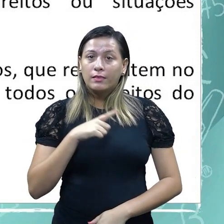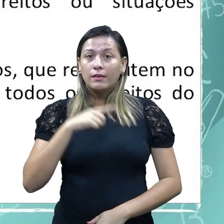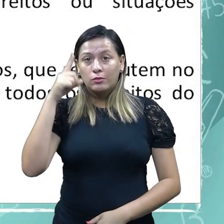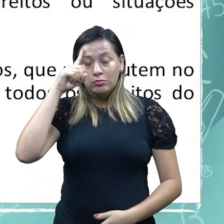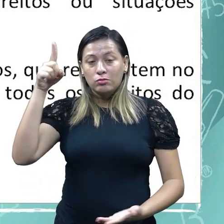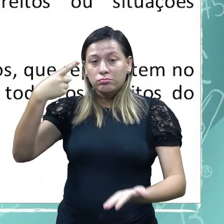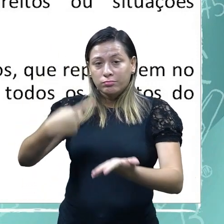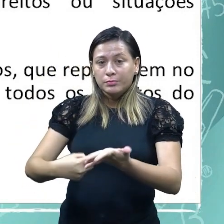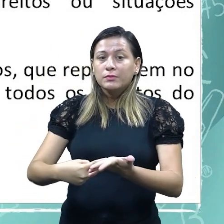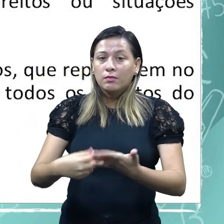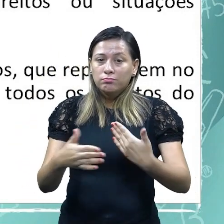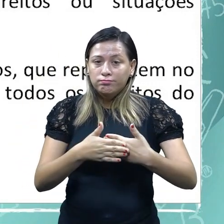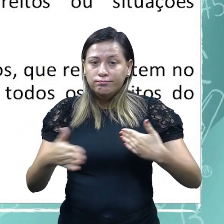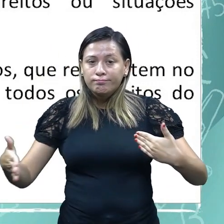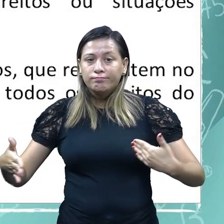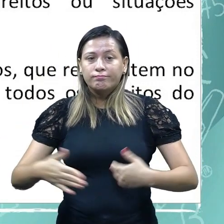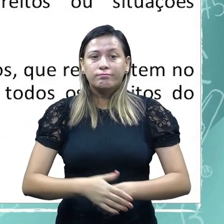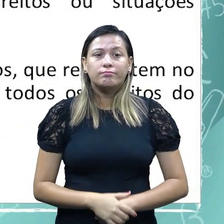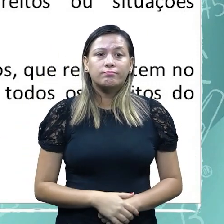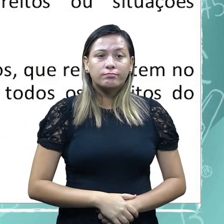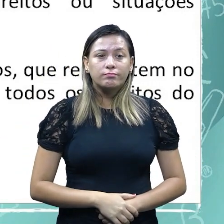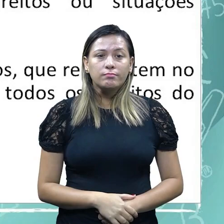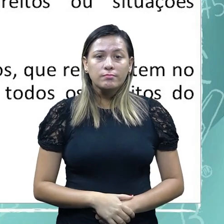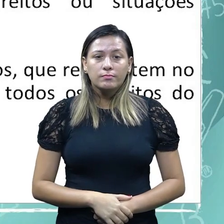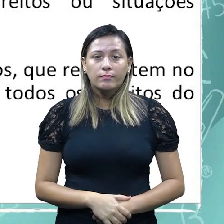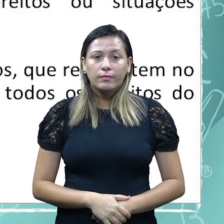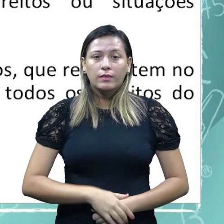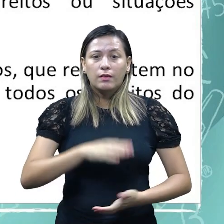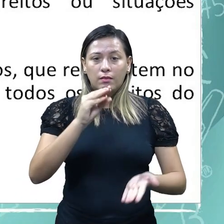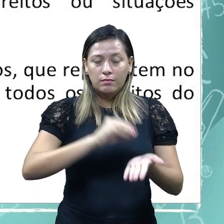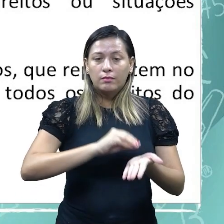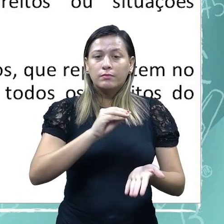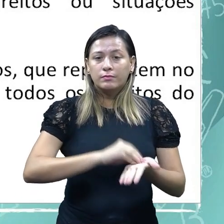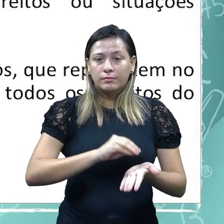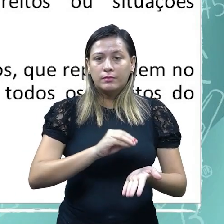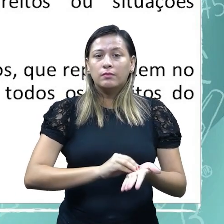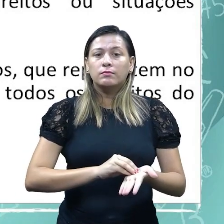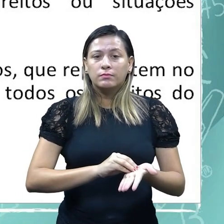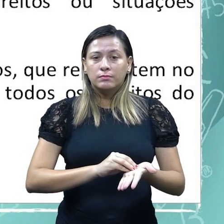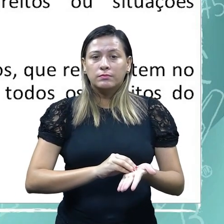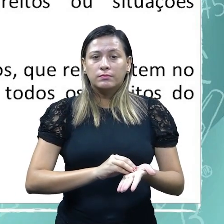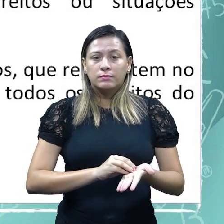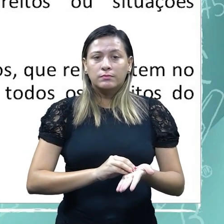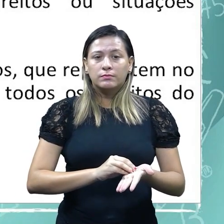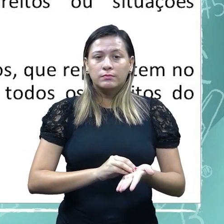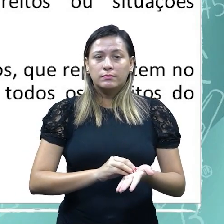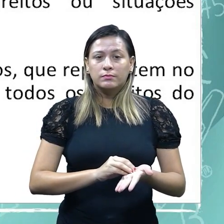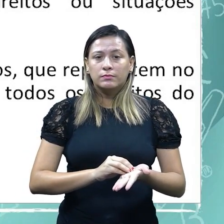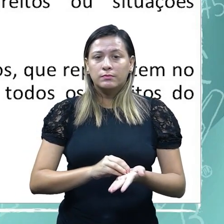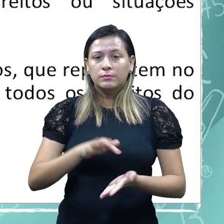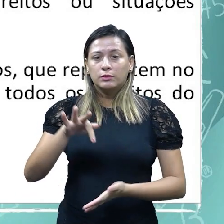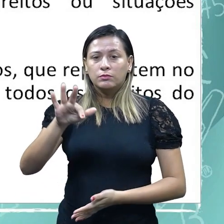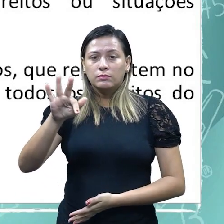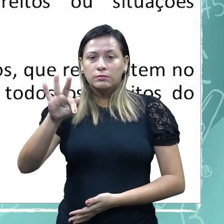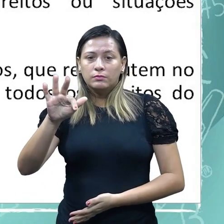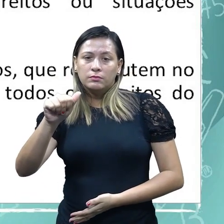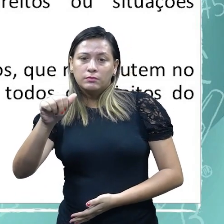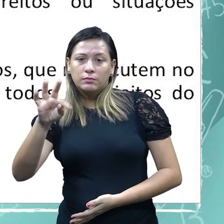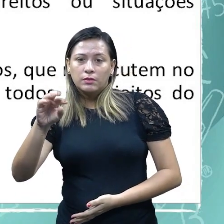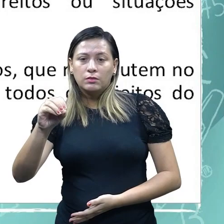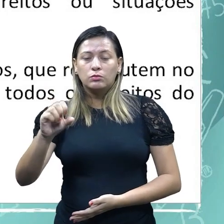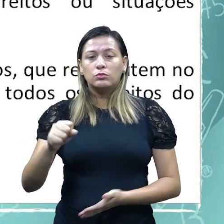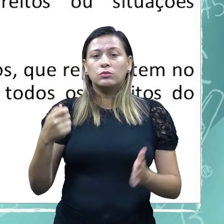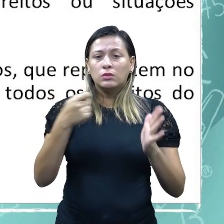a ausência de fatos impeditivos à constituição, ao desenvolvimento e à tramitação da relação processual, é